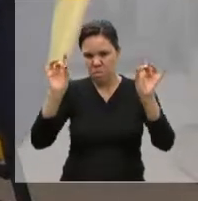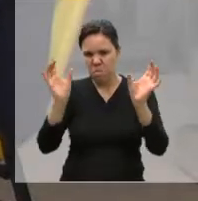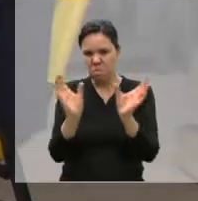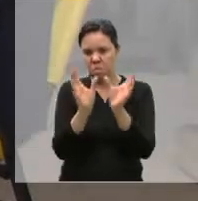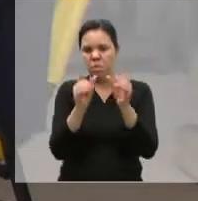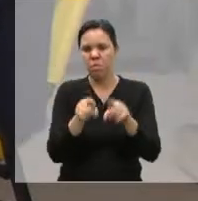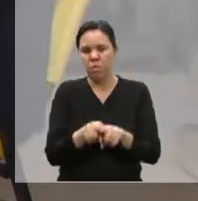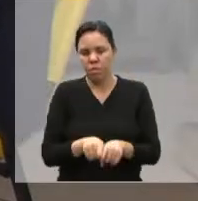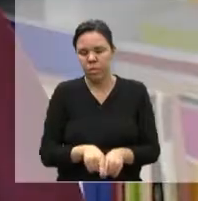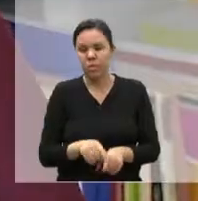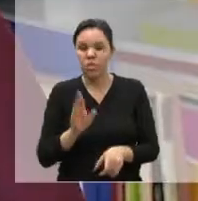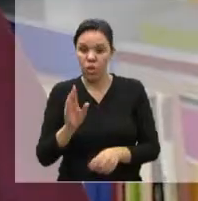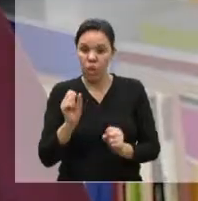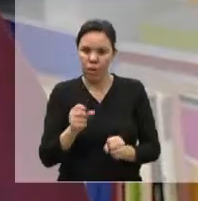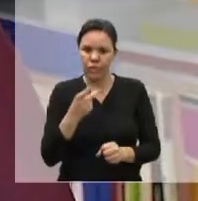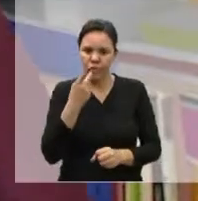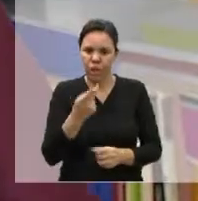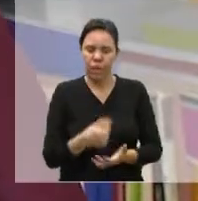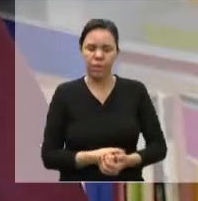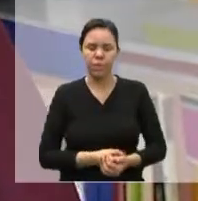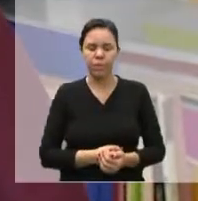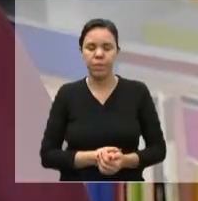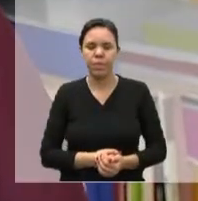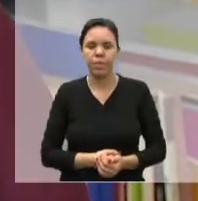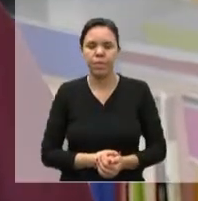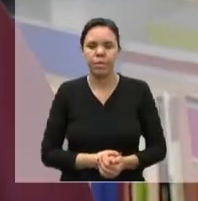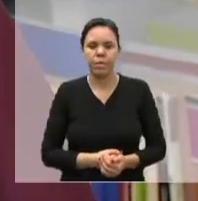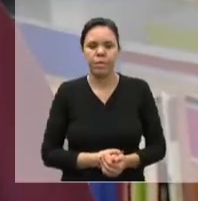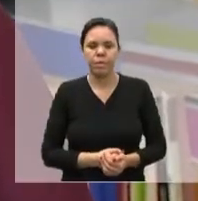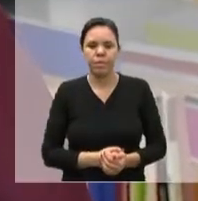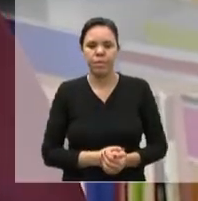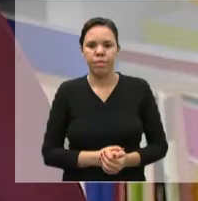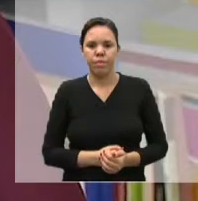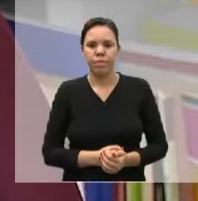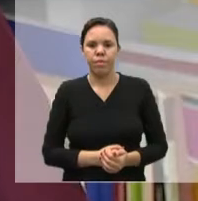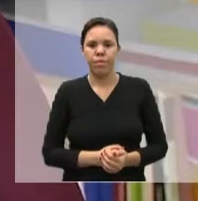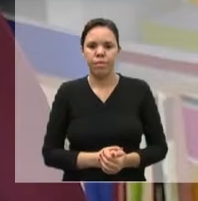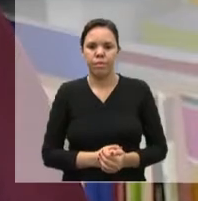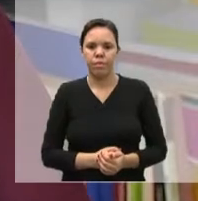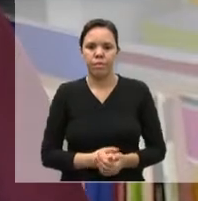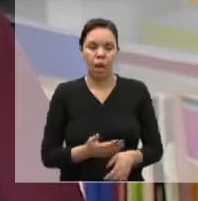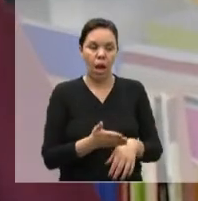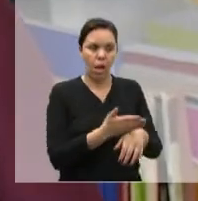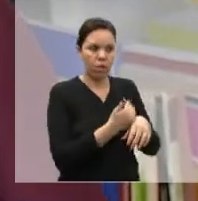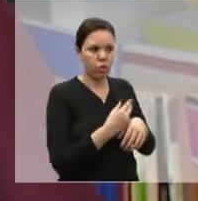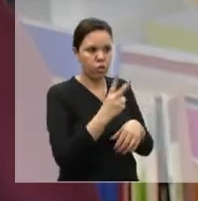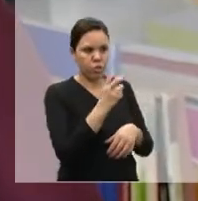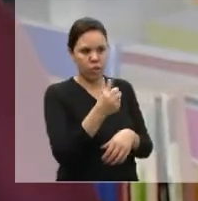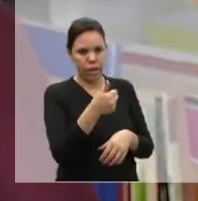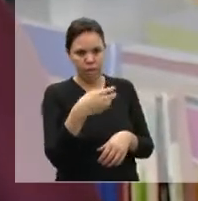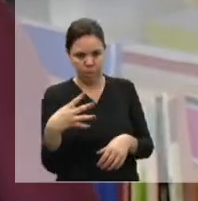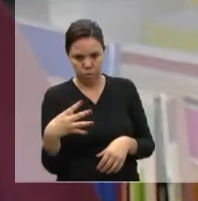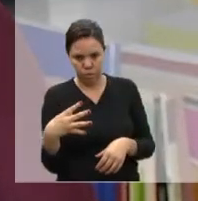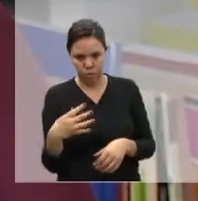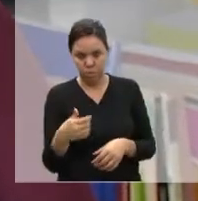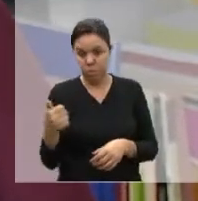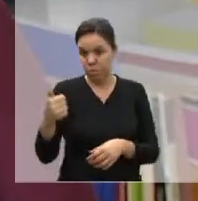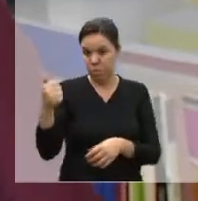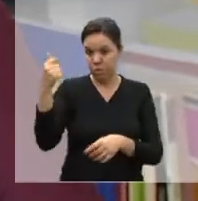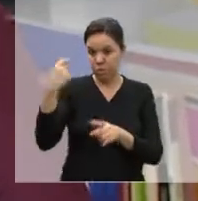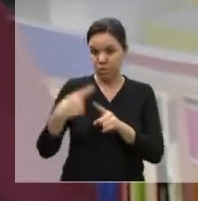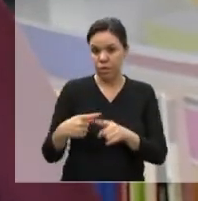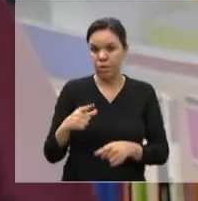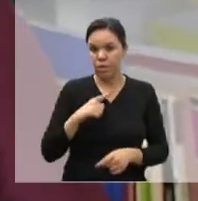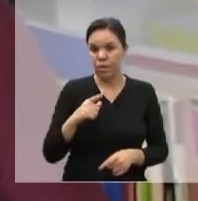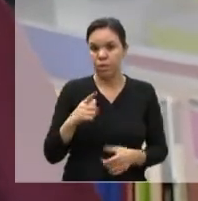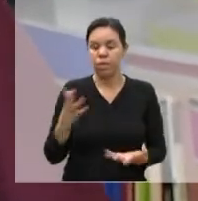falar. Então, recentemente, em 2014, pela primeira vez a gente teve um medalhista Fields na matemática, que